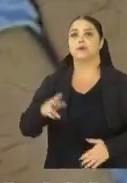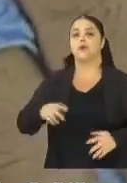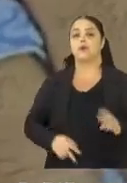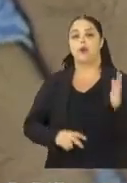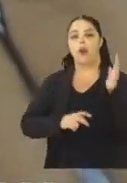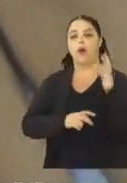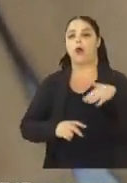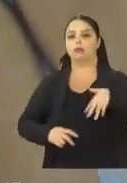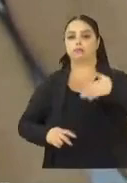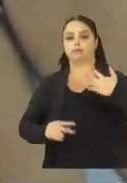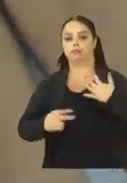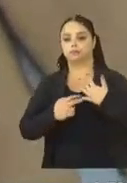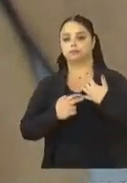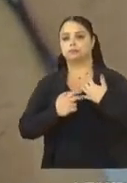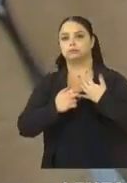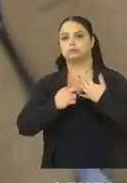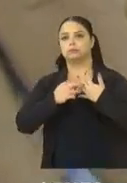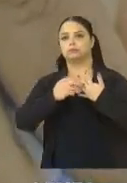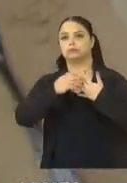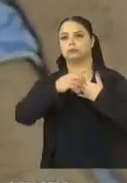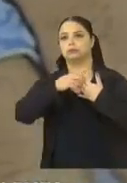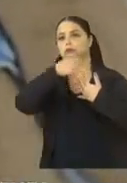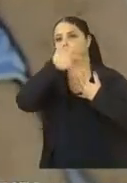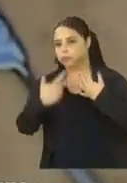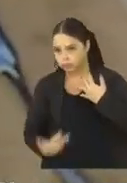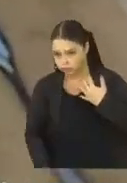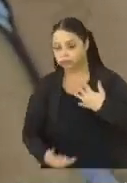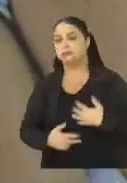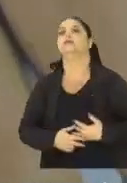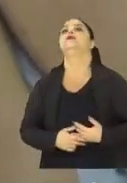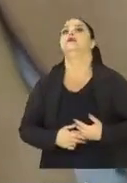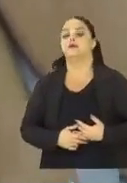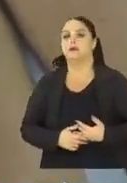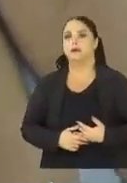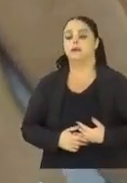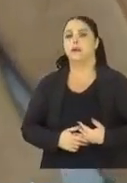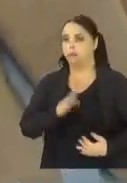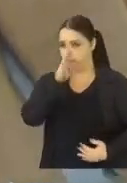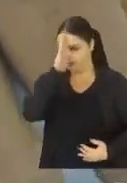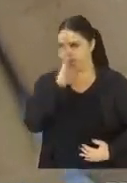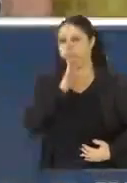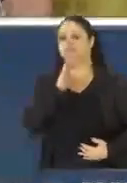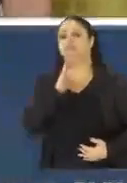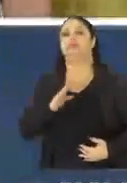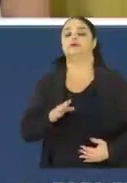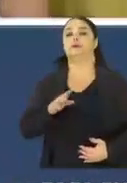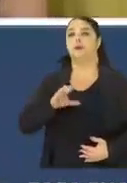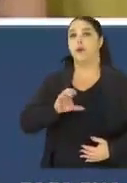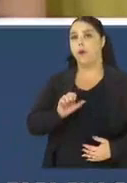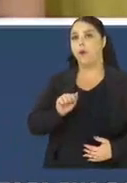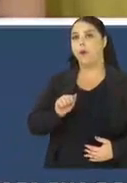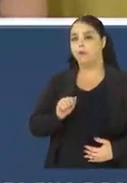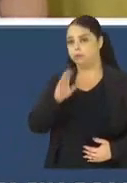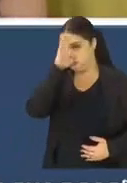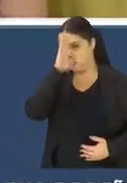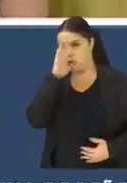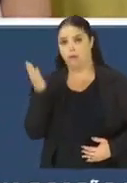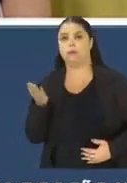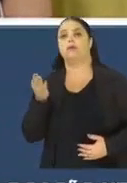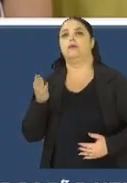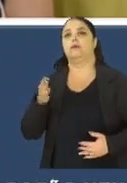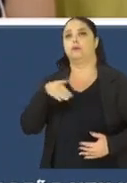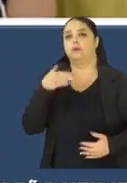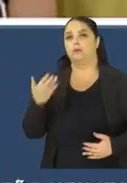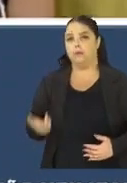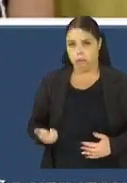da escada e sofreu um edema cerebral ficou em coma um dia e no outro e com oito dias que